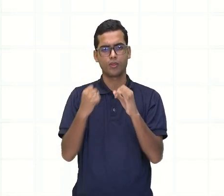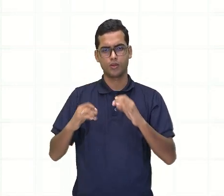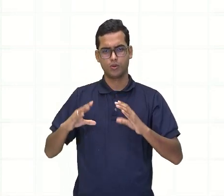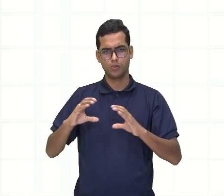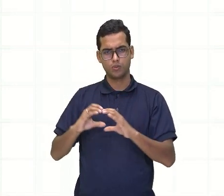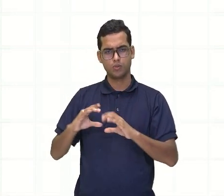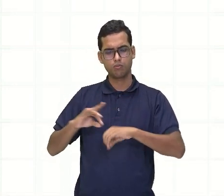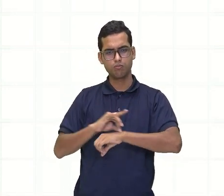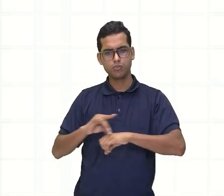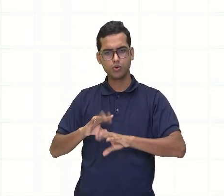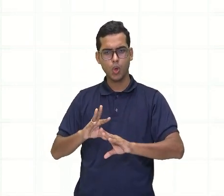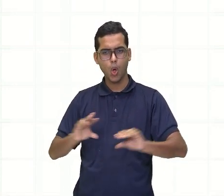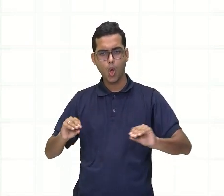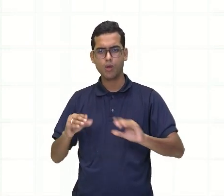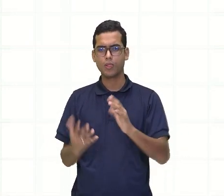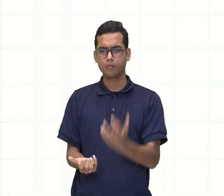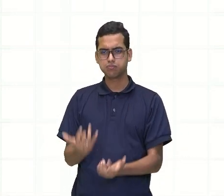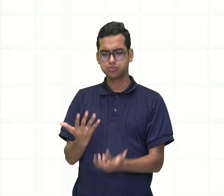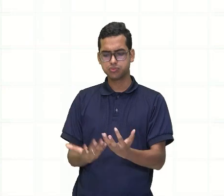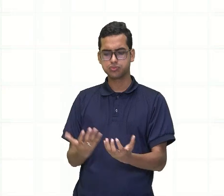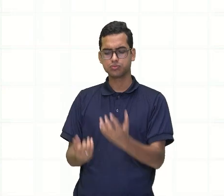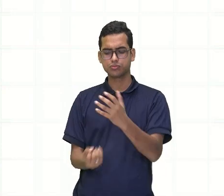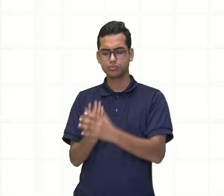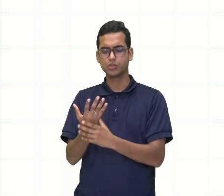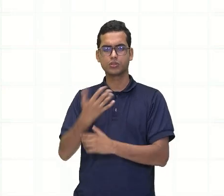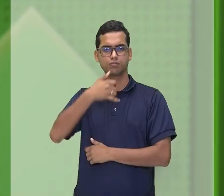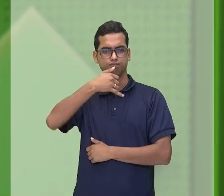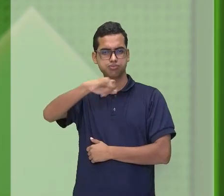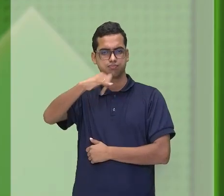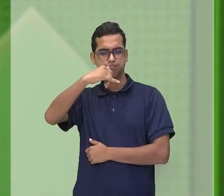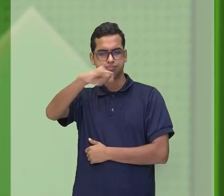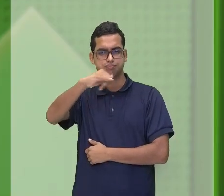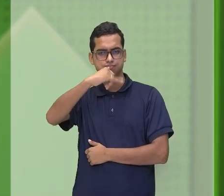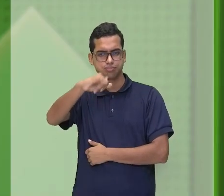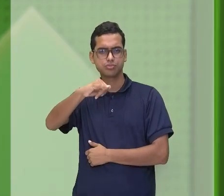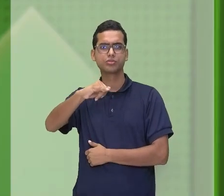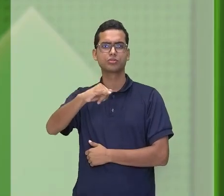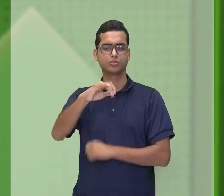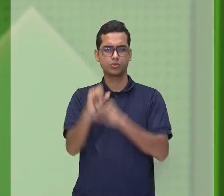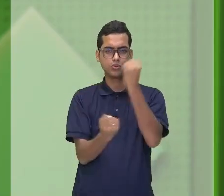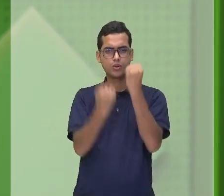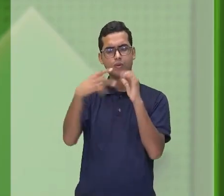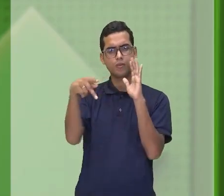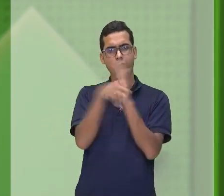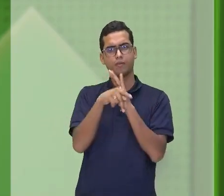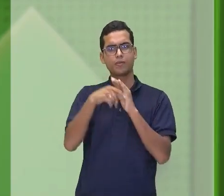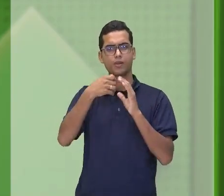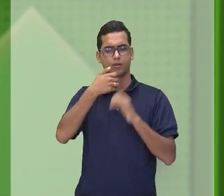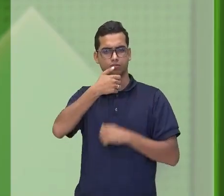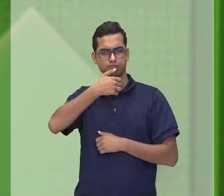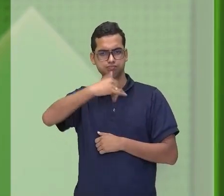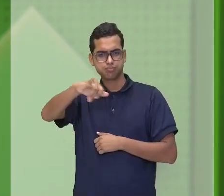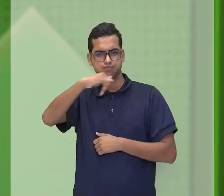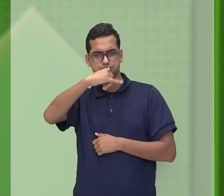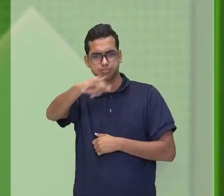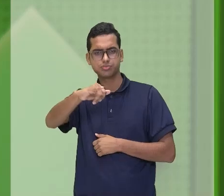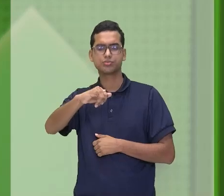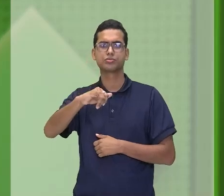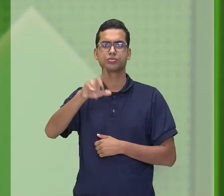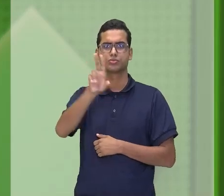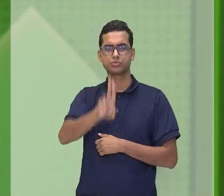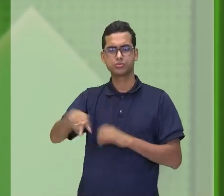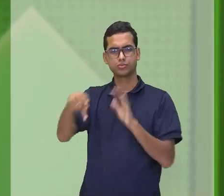As usinas termoelétricas, elas vão produzir eletricidade, né, com base na energia